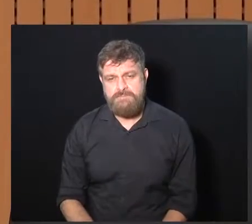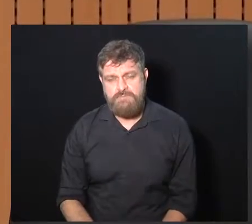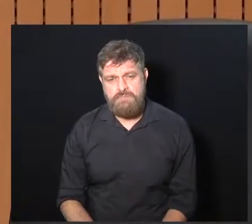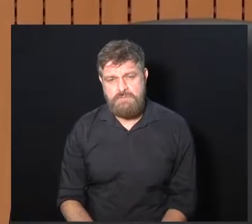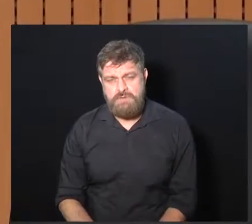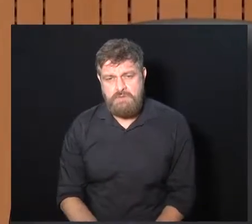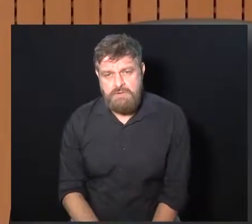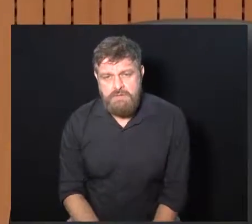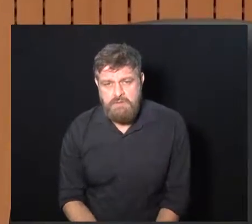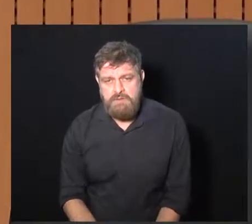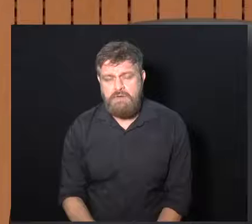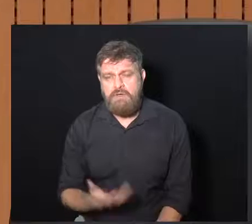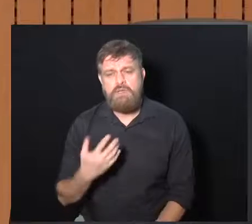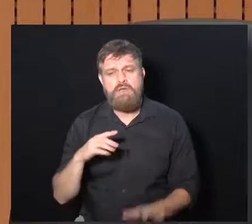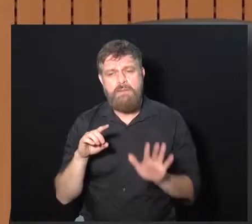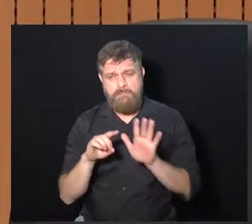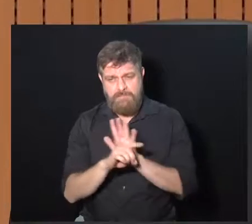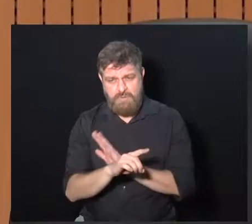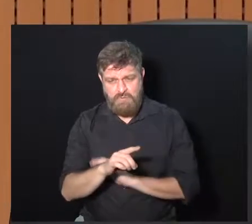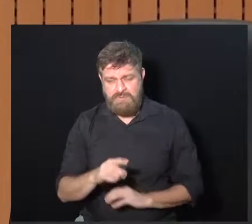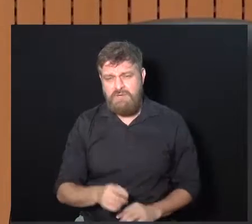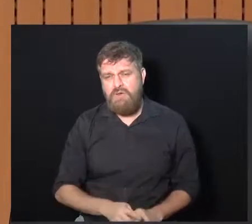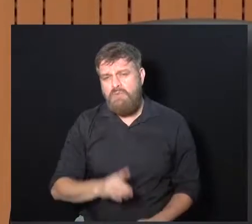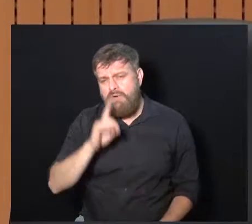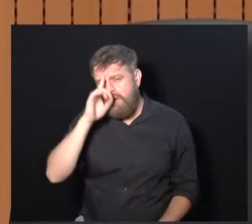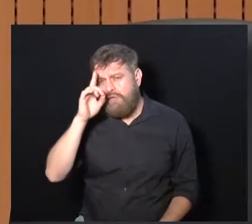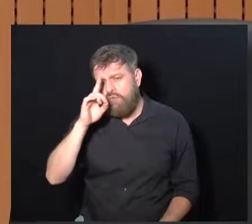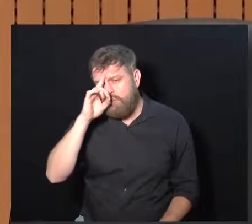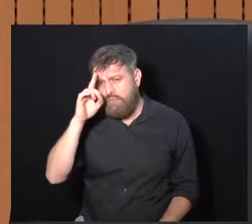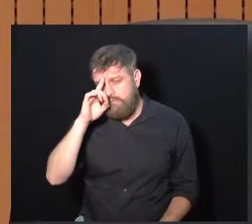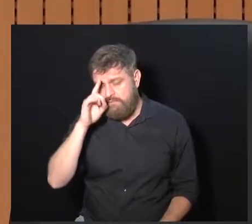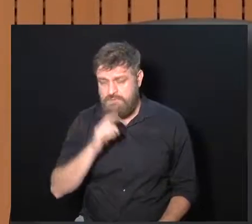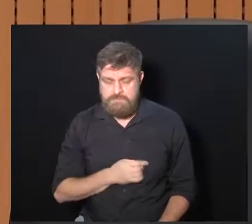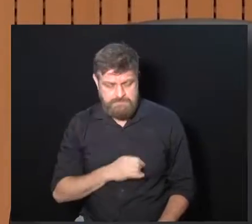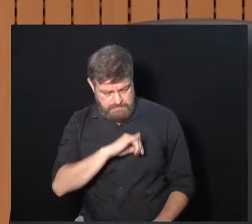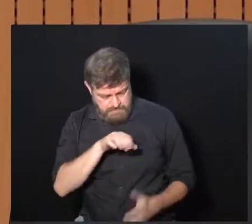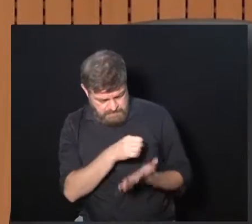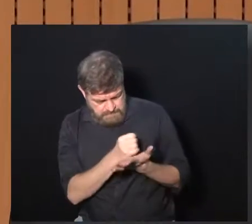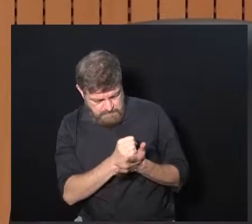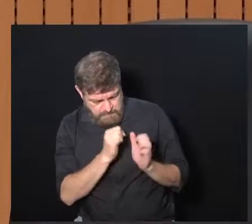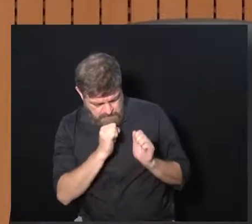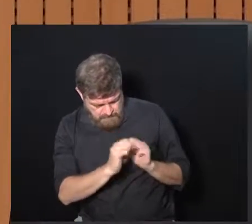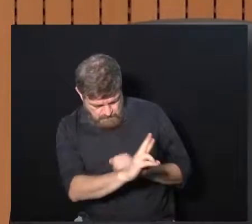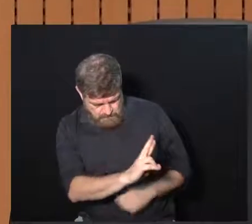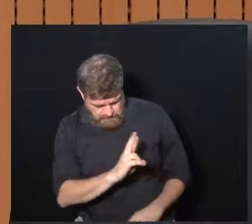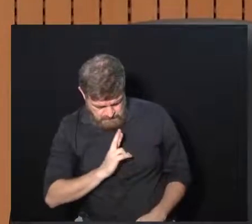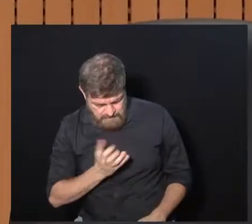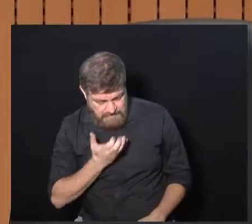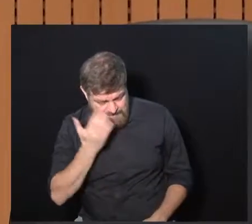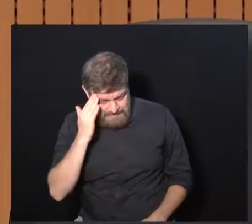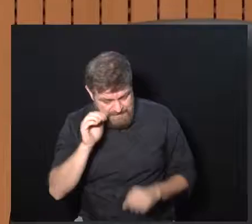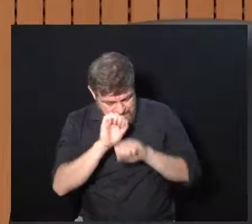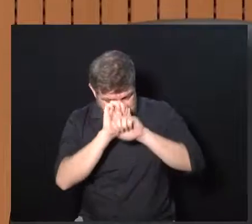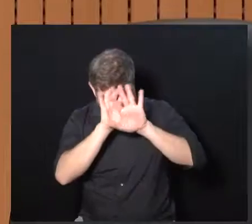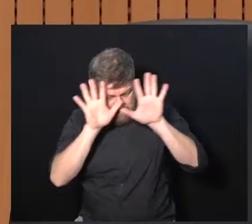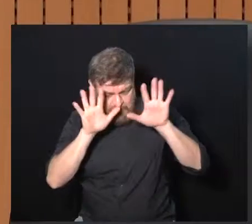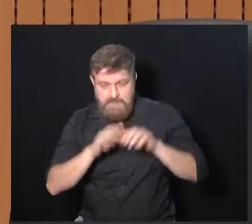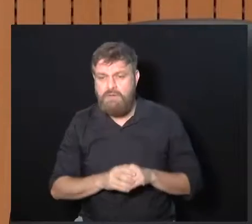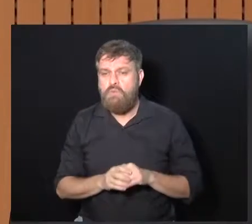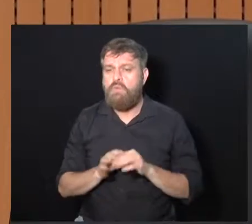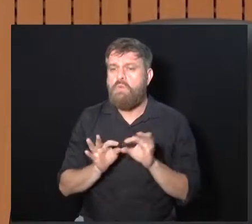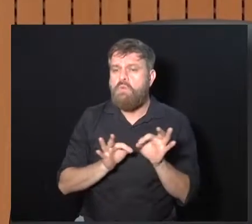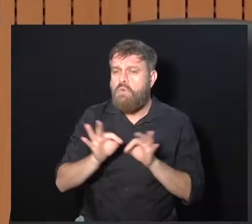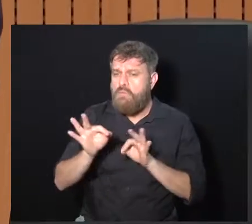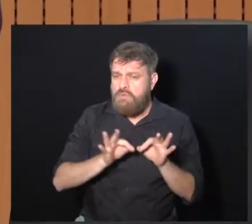só queria tirar aqui a dúvida com o relator, o vereador Jorge da Farmácia, para que fique bem claro, né? O projeto,